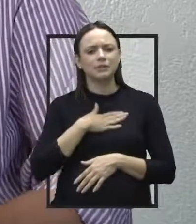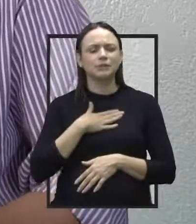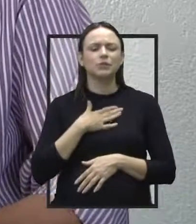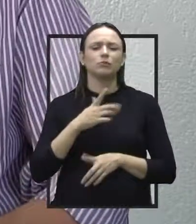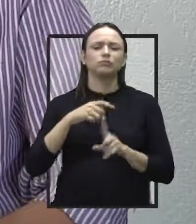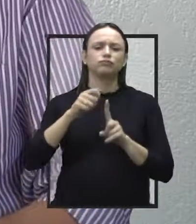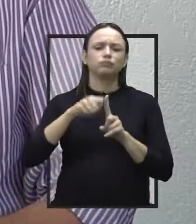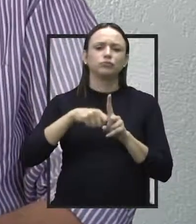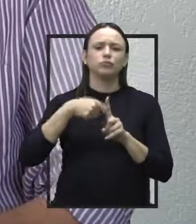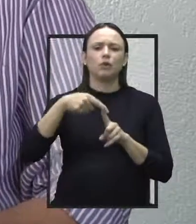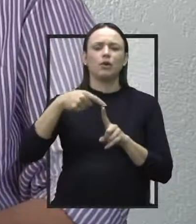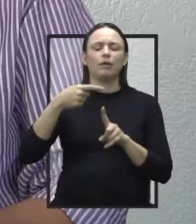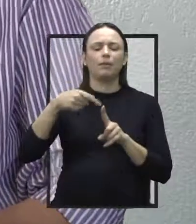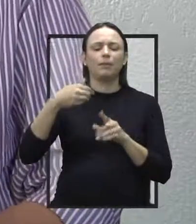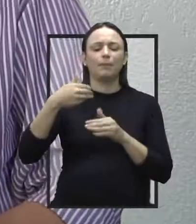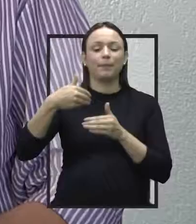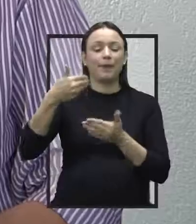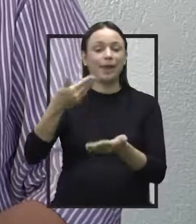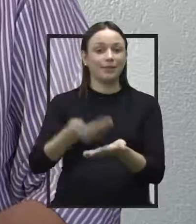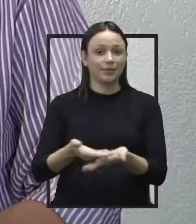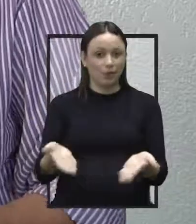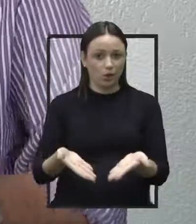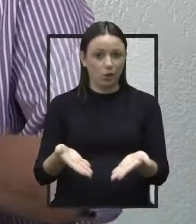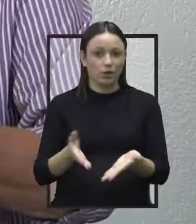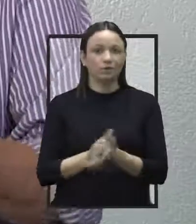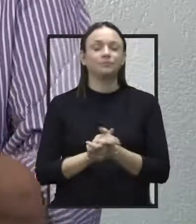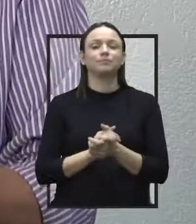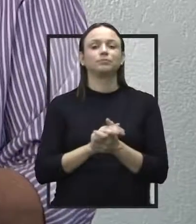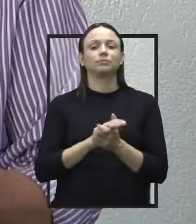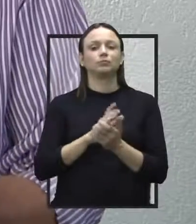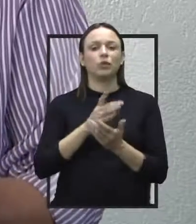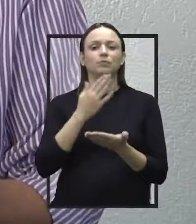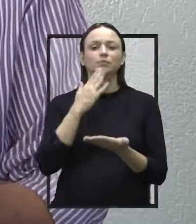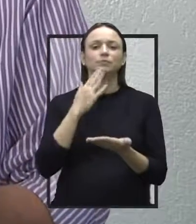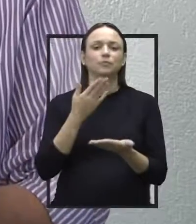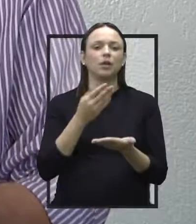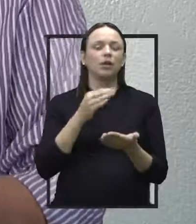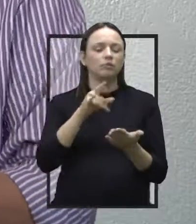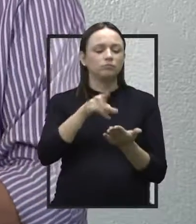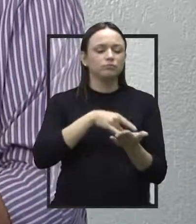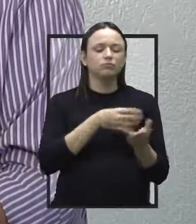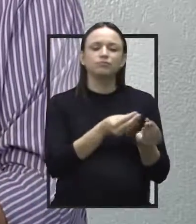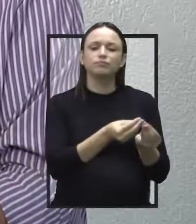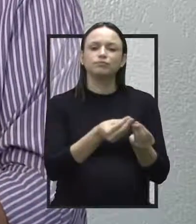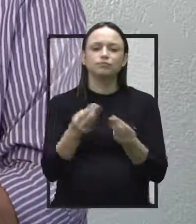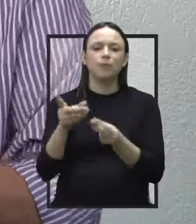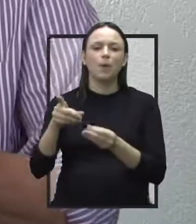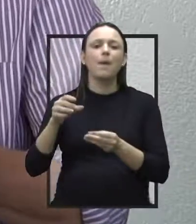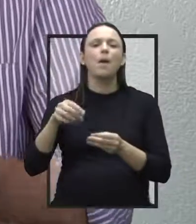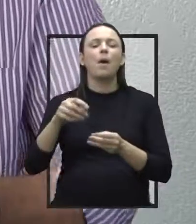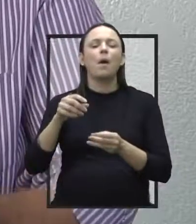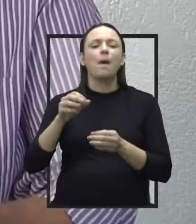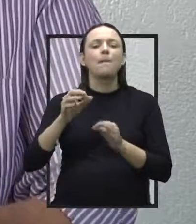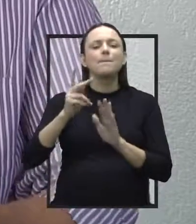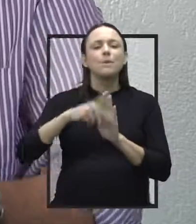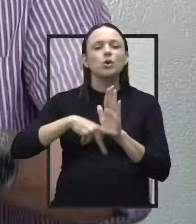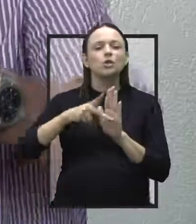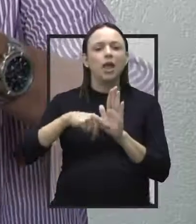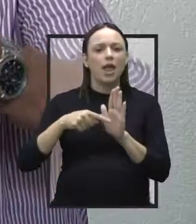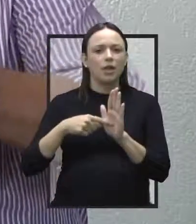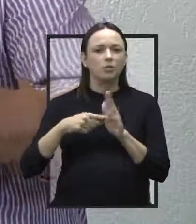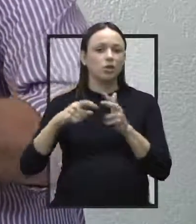meses de fevereiro para cá, com o encaminhamento desse projeto do